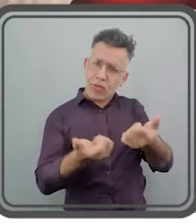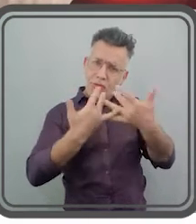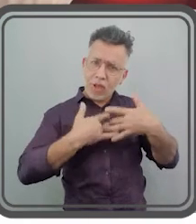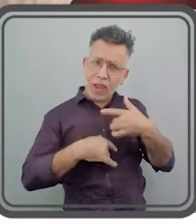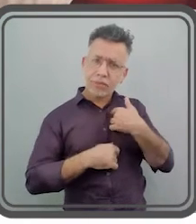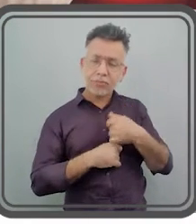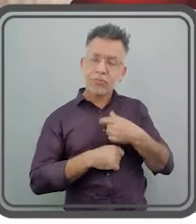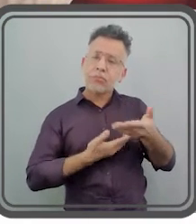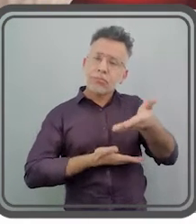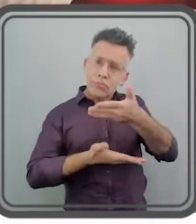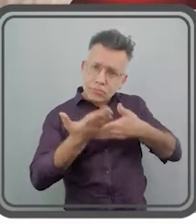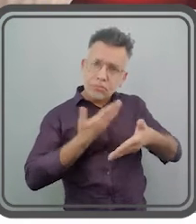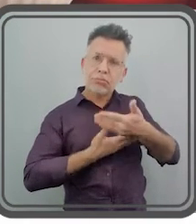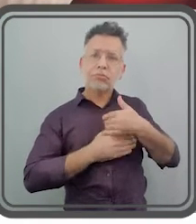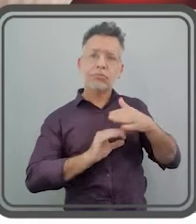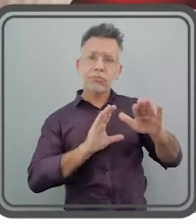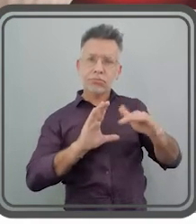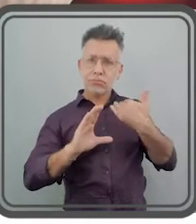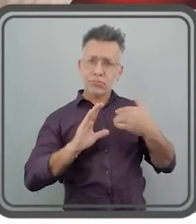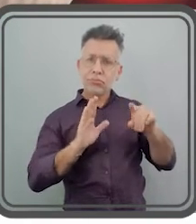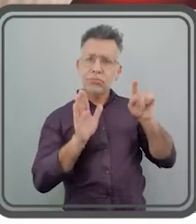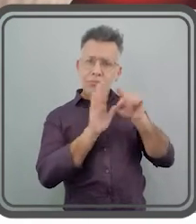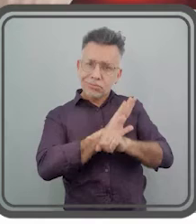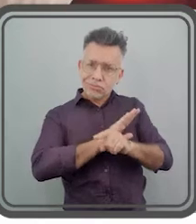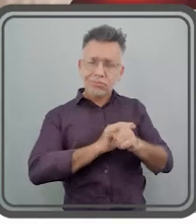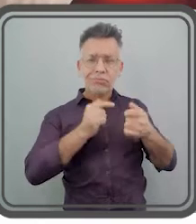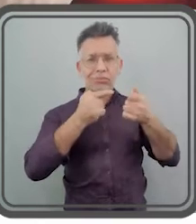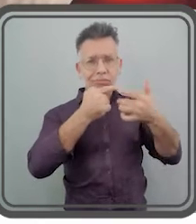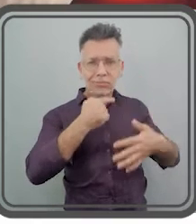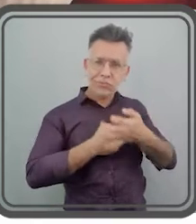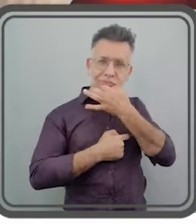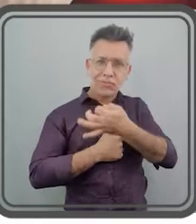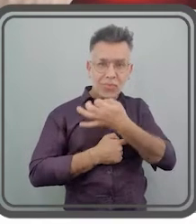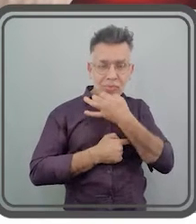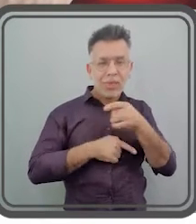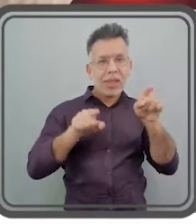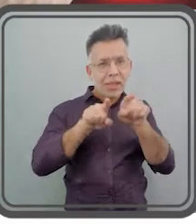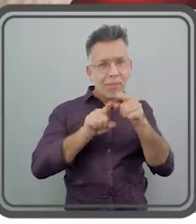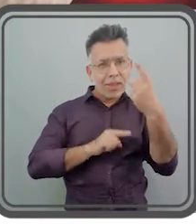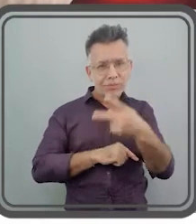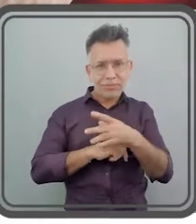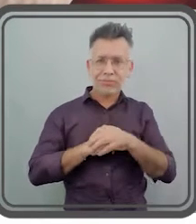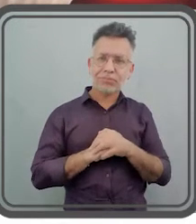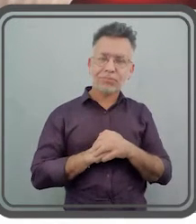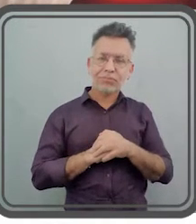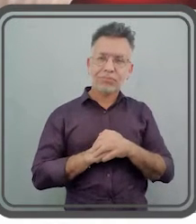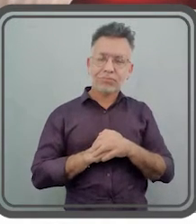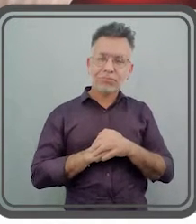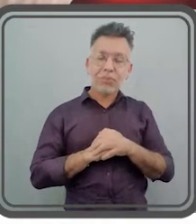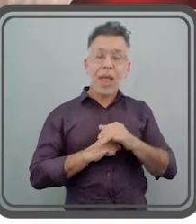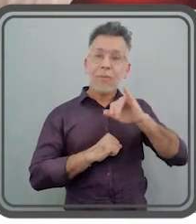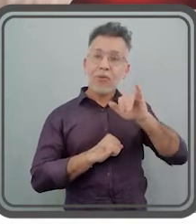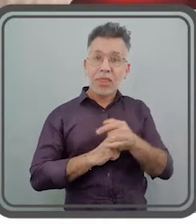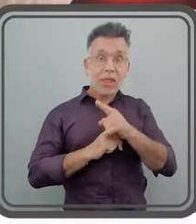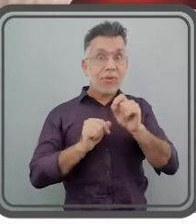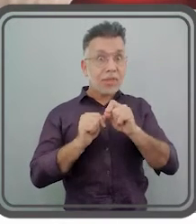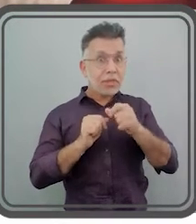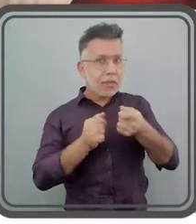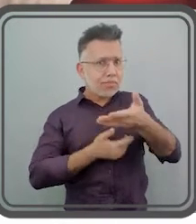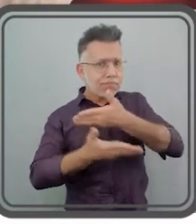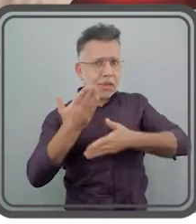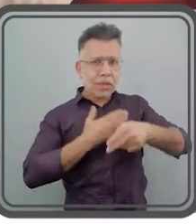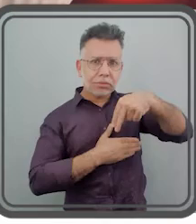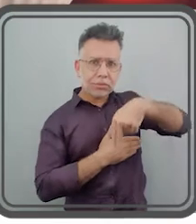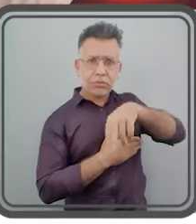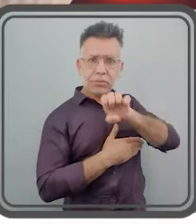conhecer participe mandando sua pergunta nos comentários né mandando o seu ponto de vista né mandando também aproveita para fazer aquele